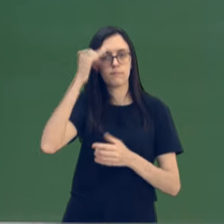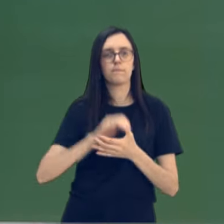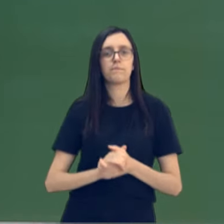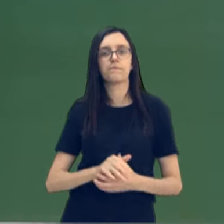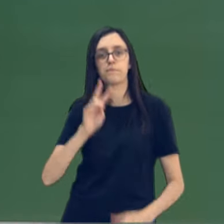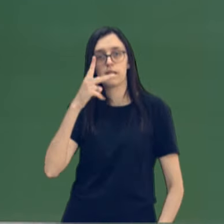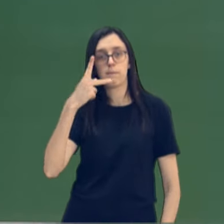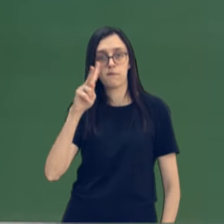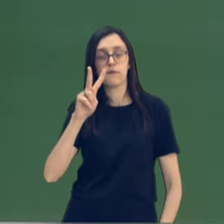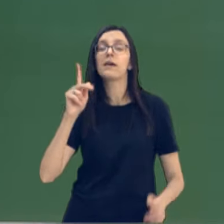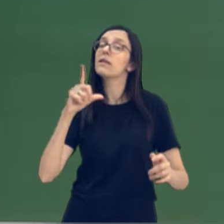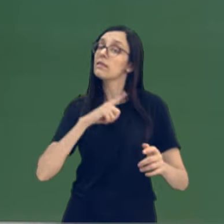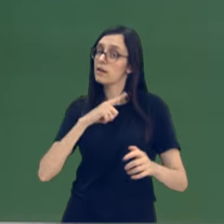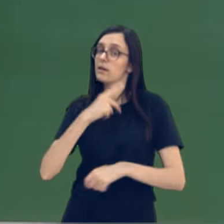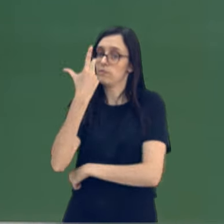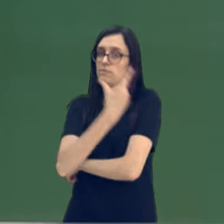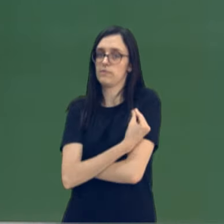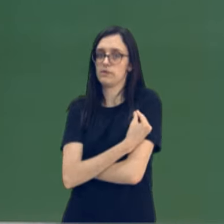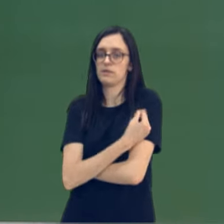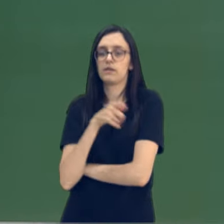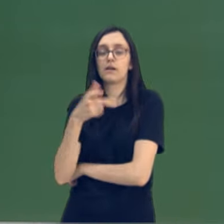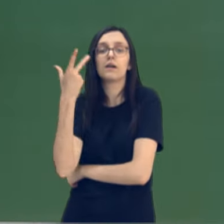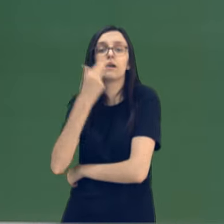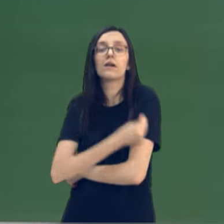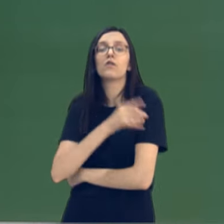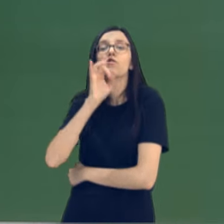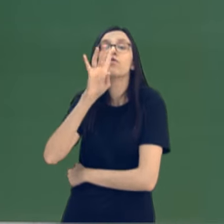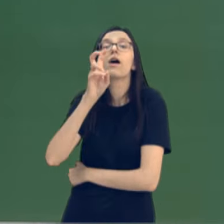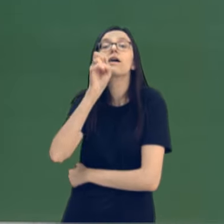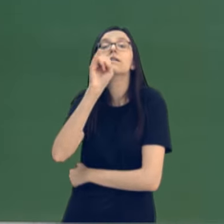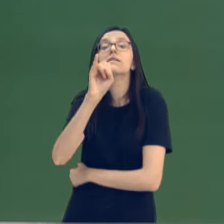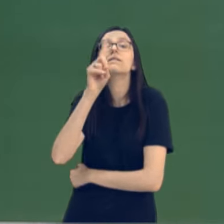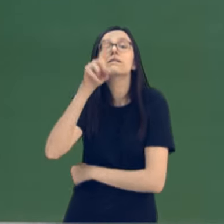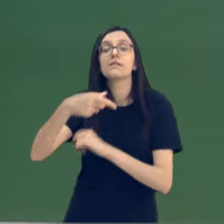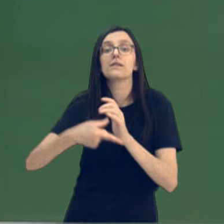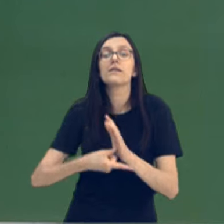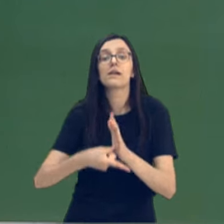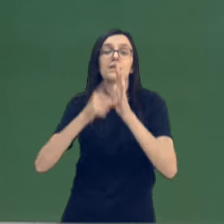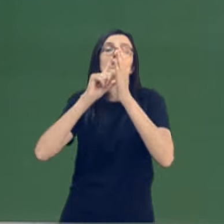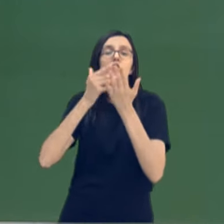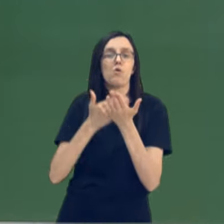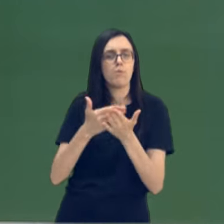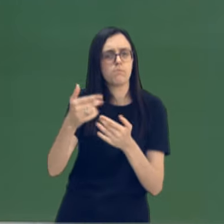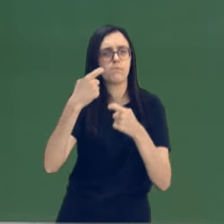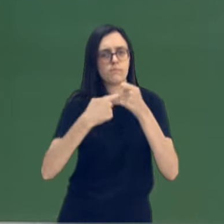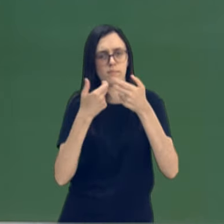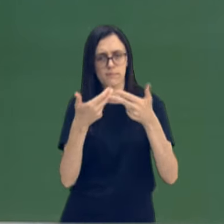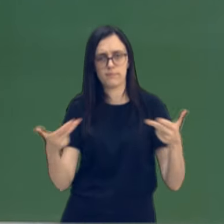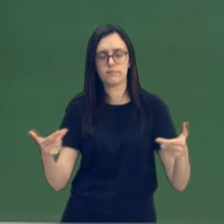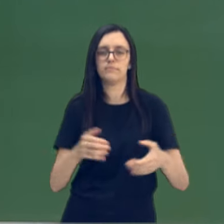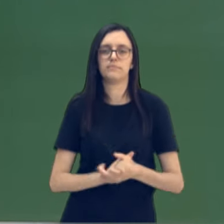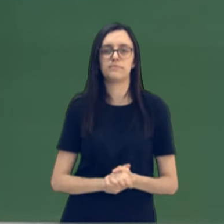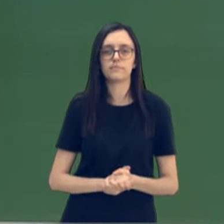HPV possui vacina. E ela só é efetiva se for tomada antes do início da vida sexual.